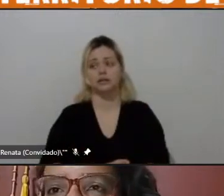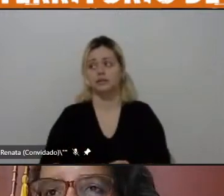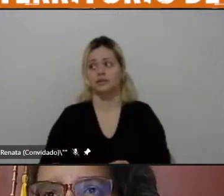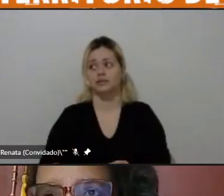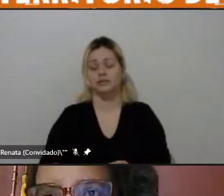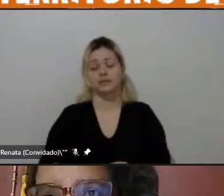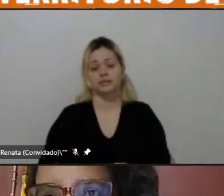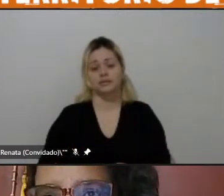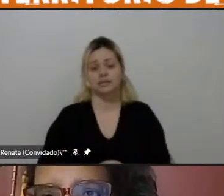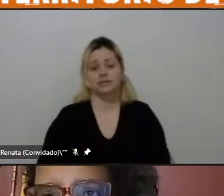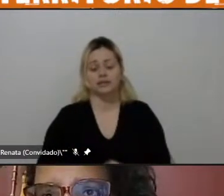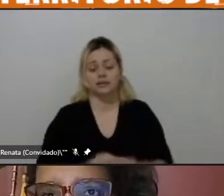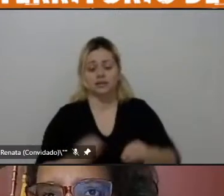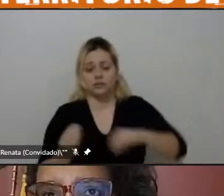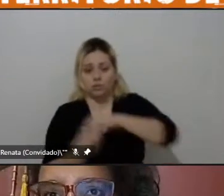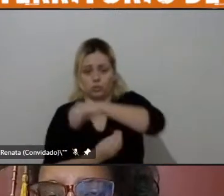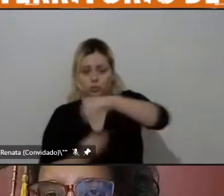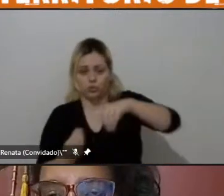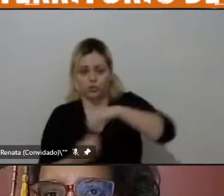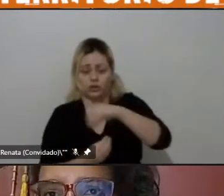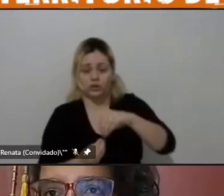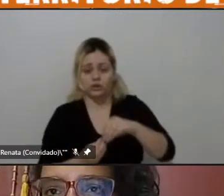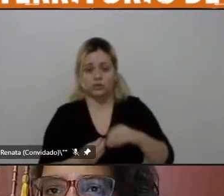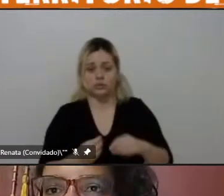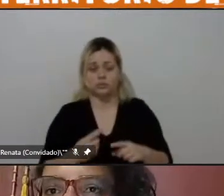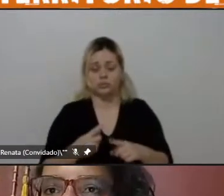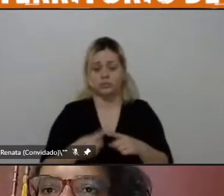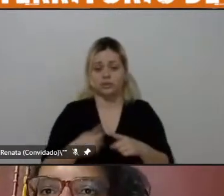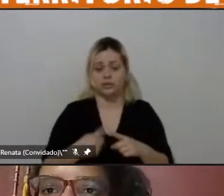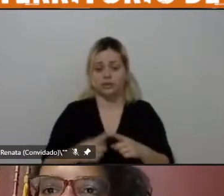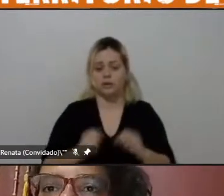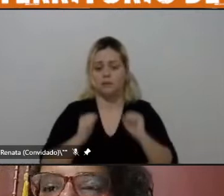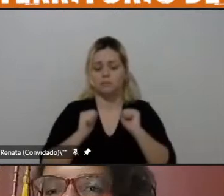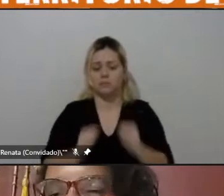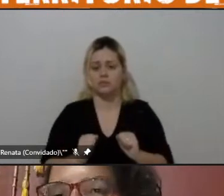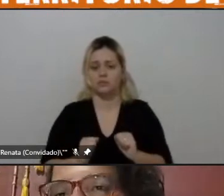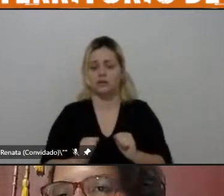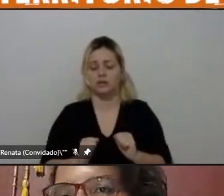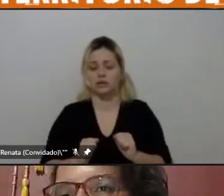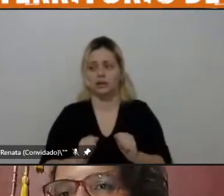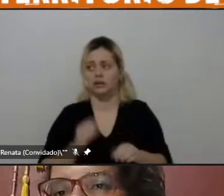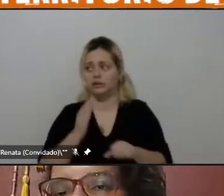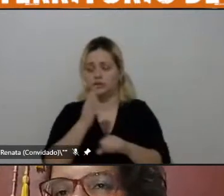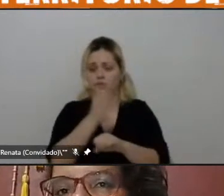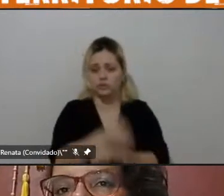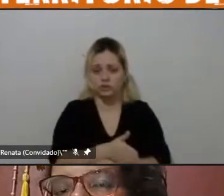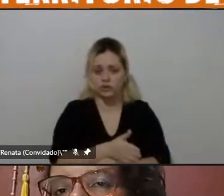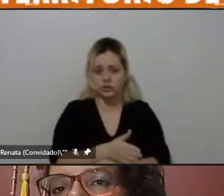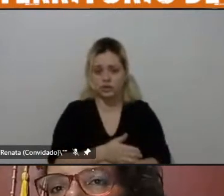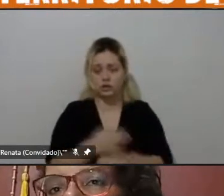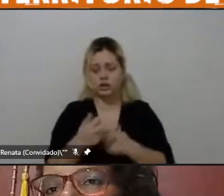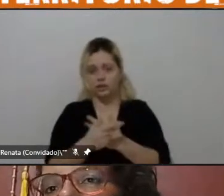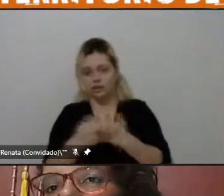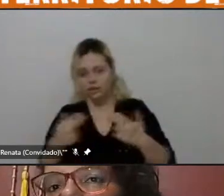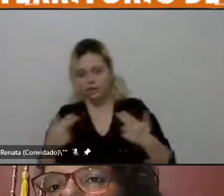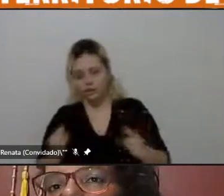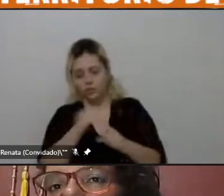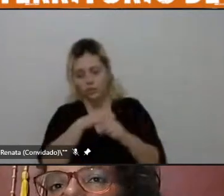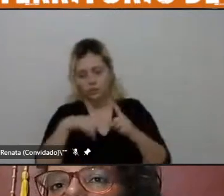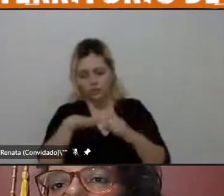sociais desarticulam, né, por conta dessa possibilidade de ingresso, né, das forças sociais no